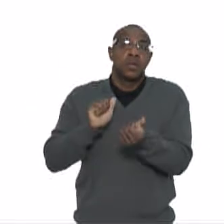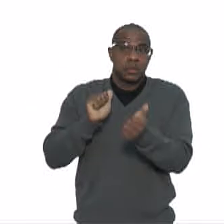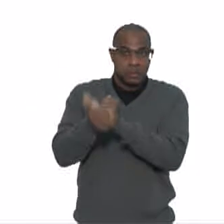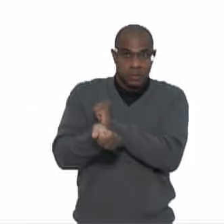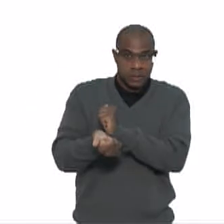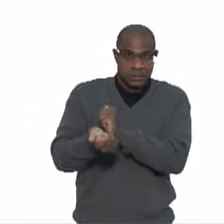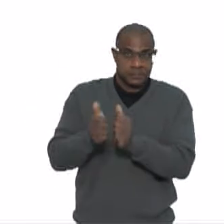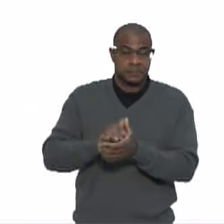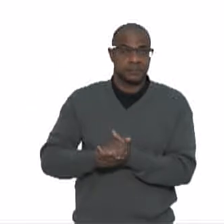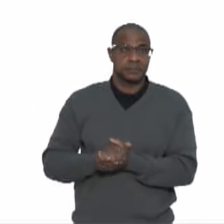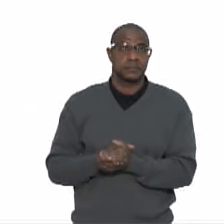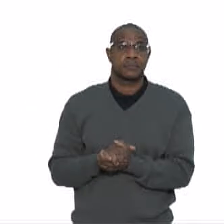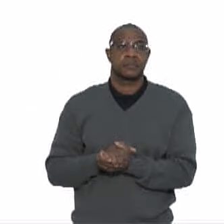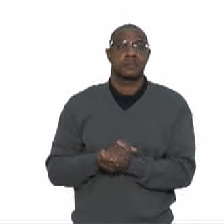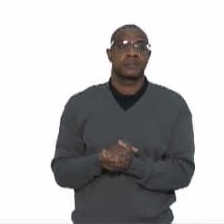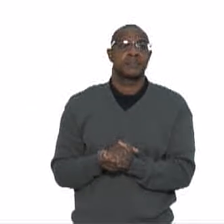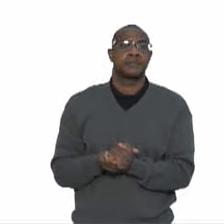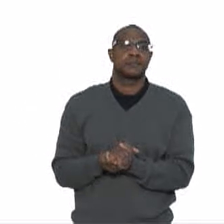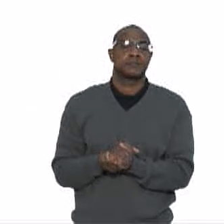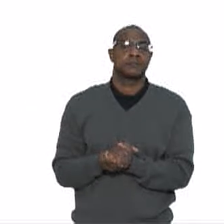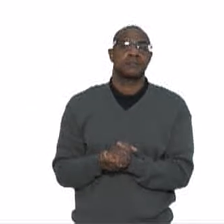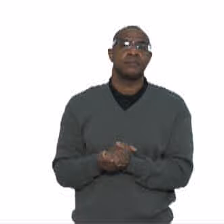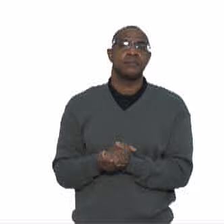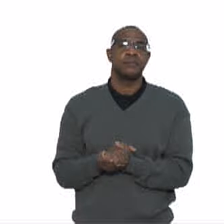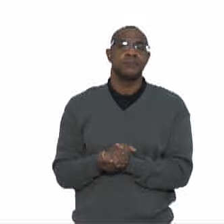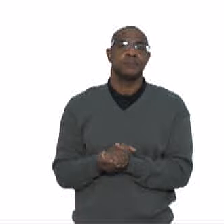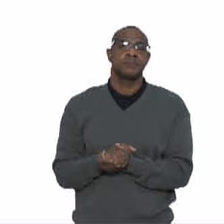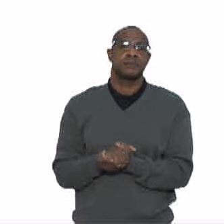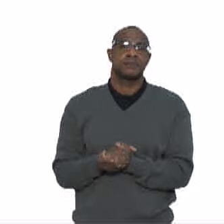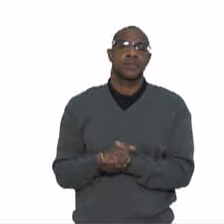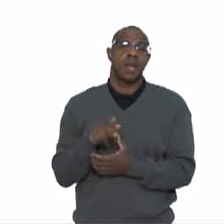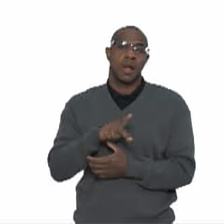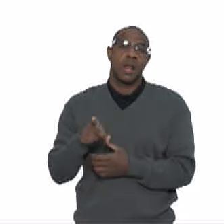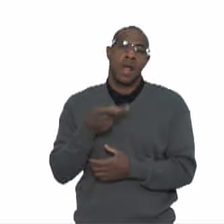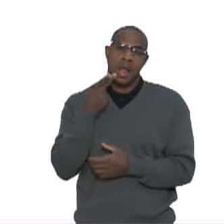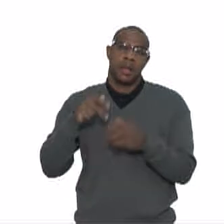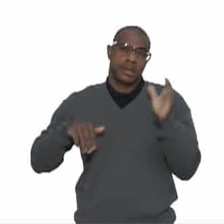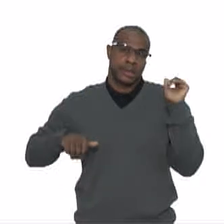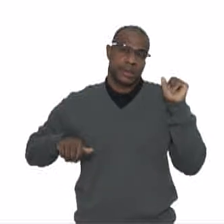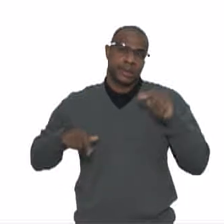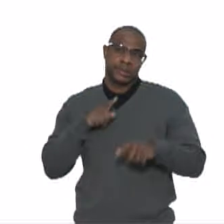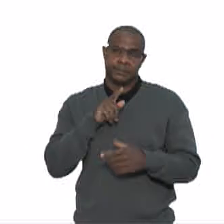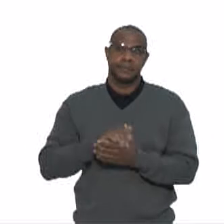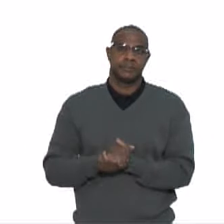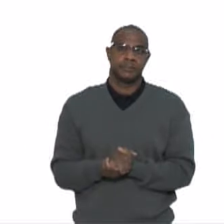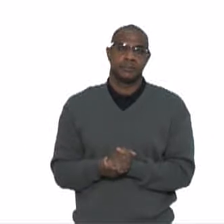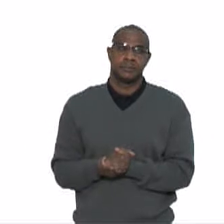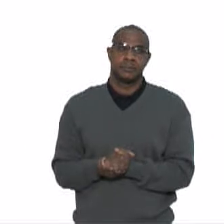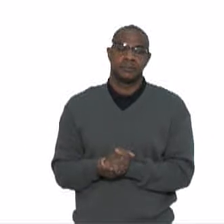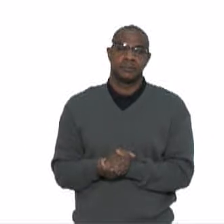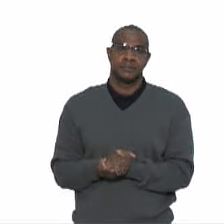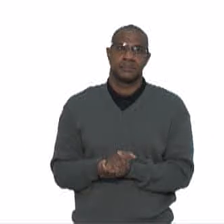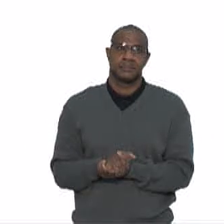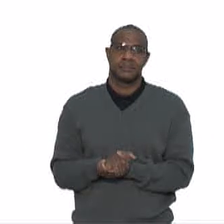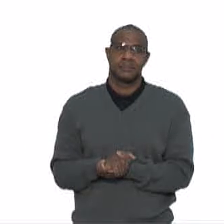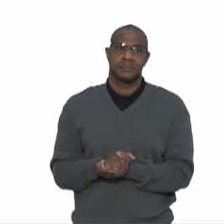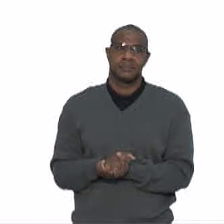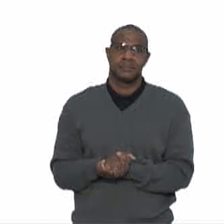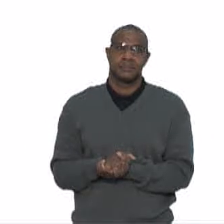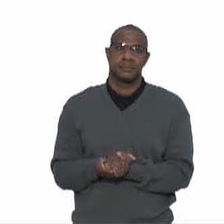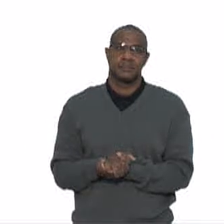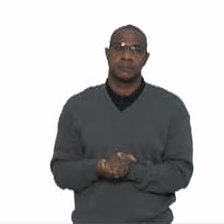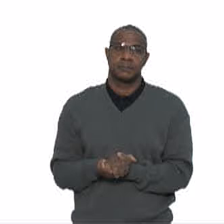a tolerância, a solidariedade, a cooperação, a inclusão e a saúde, já que com